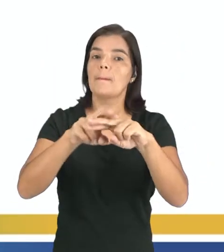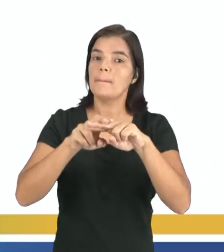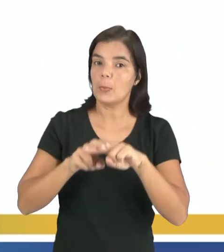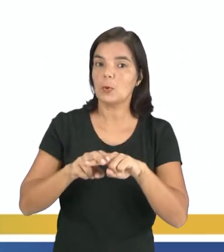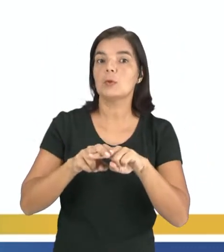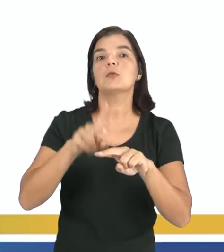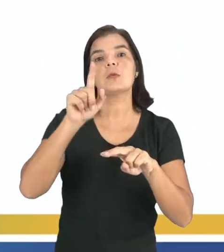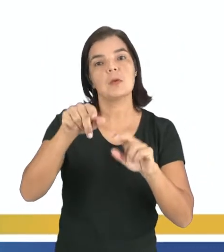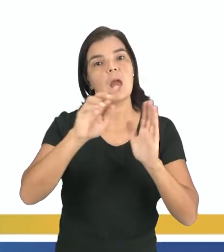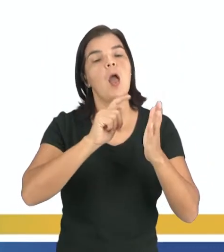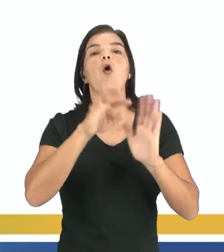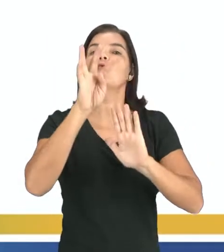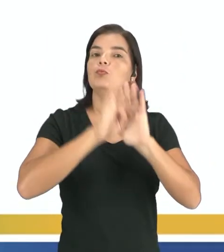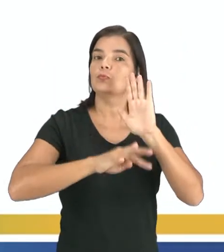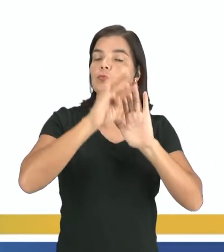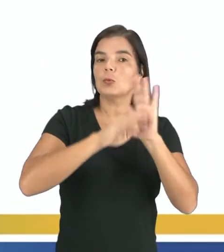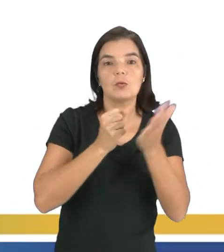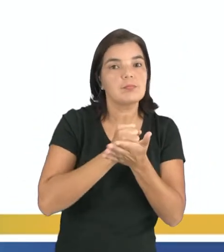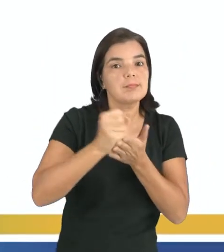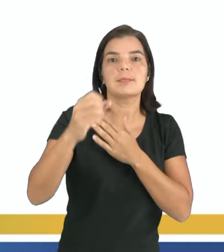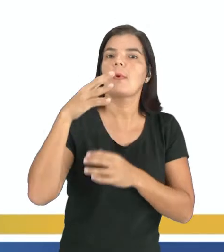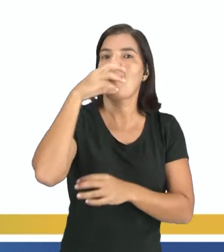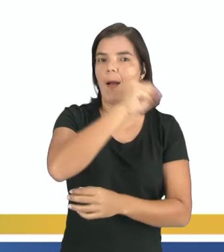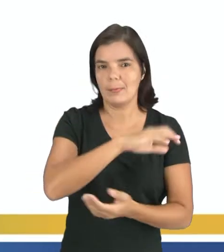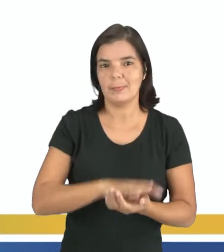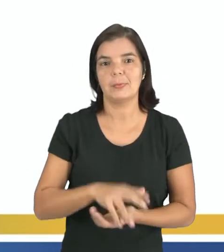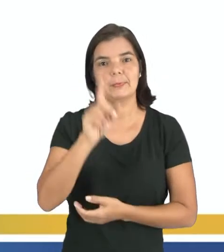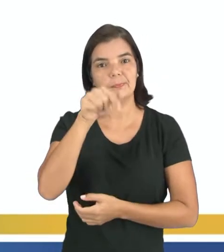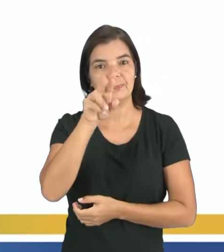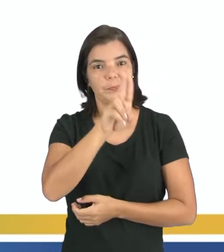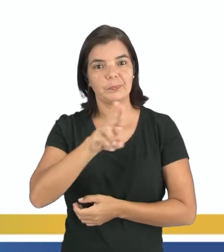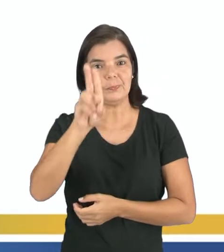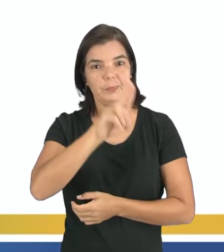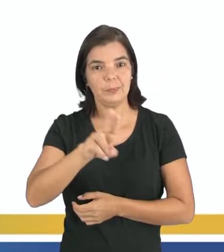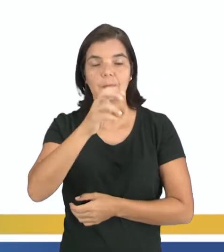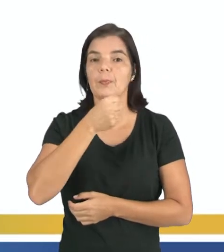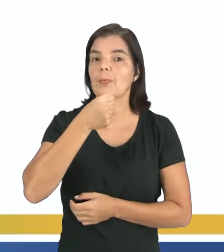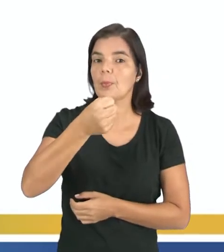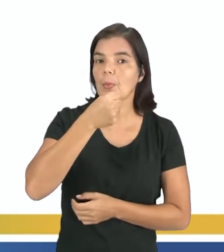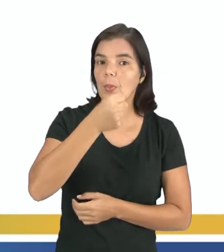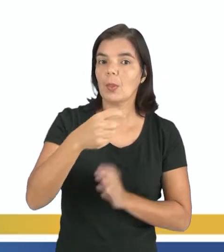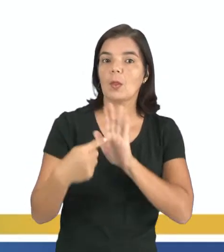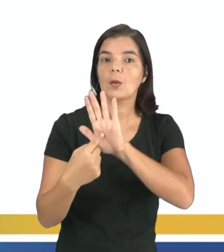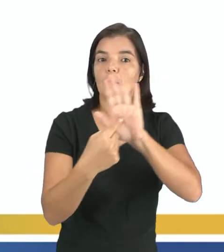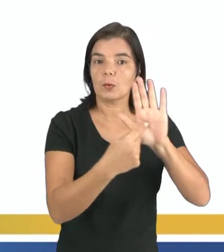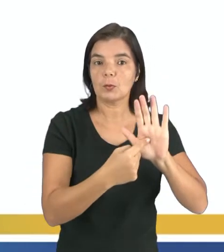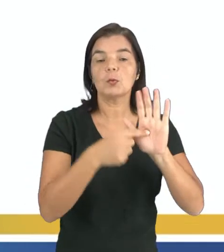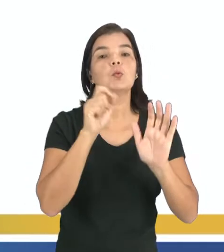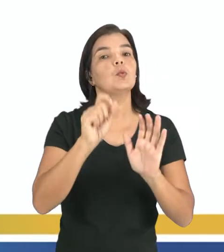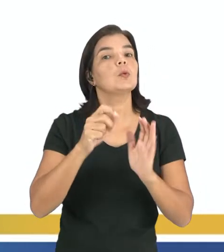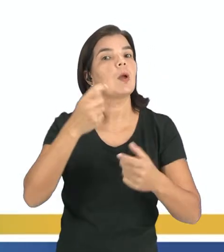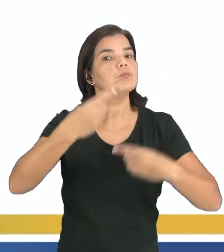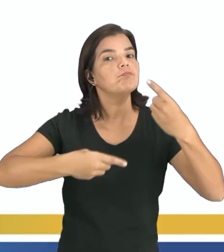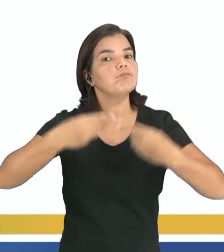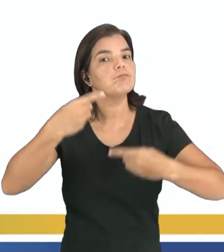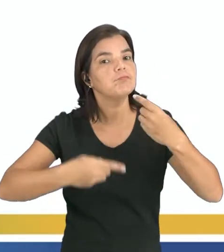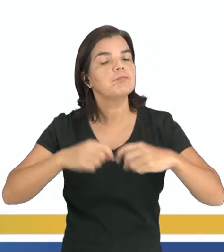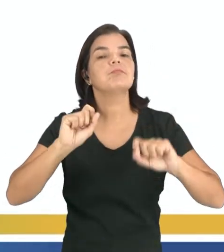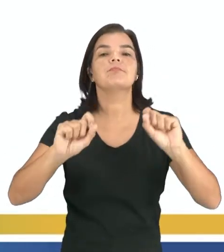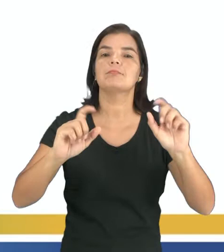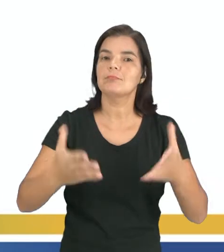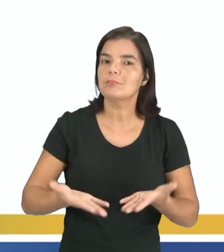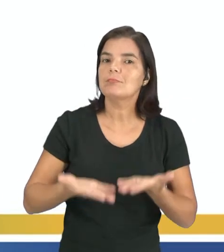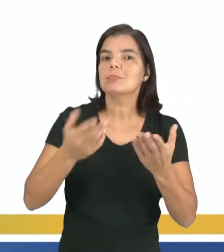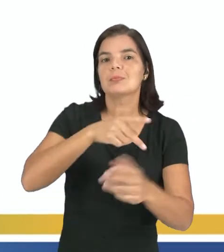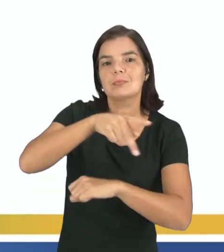gênero efêmero, bem passageiro. É usada em uma notícia que retrata um fato social ou político de relevância para o